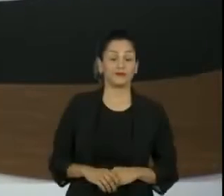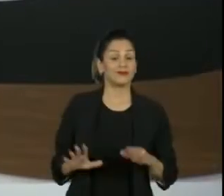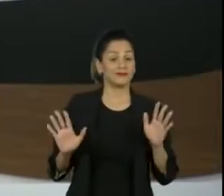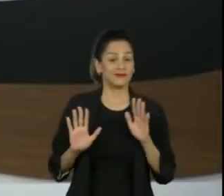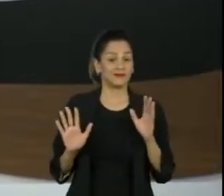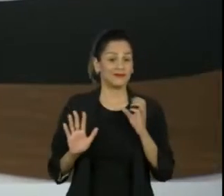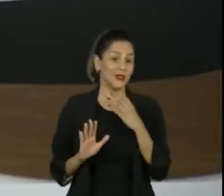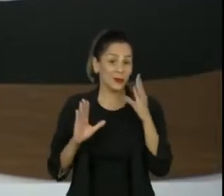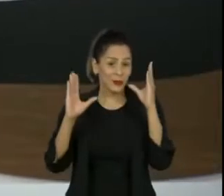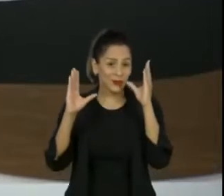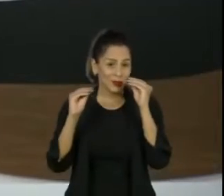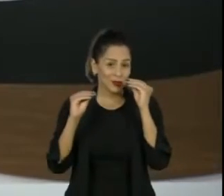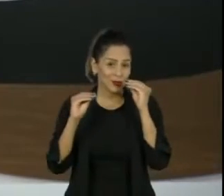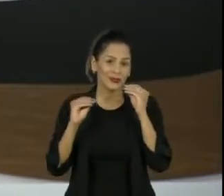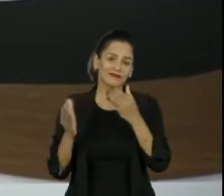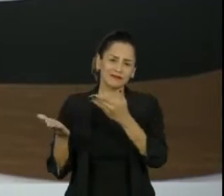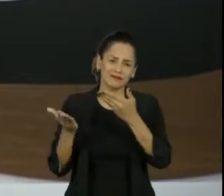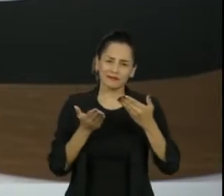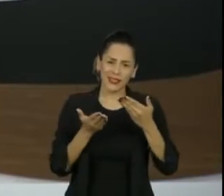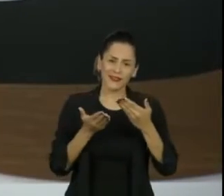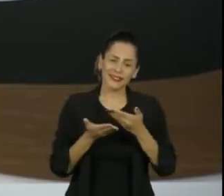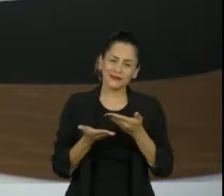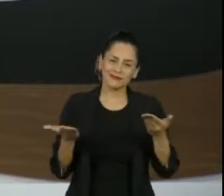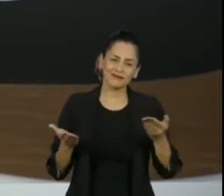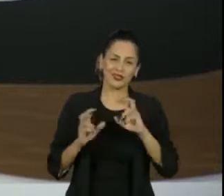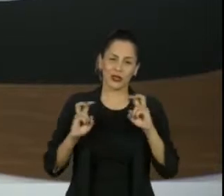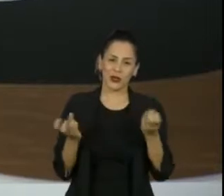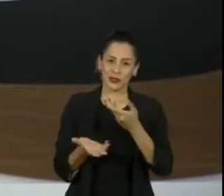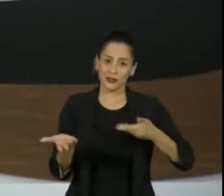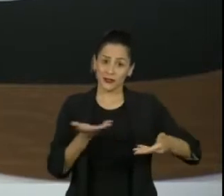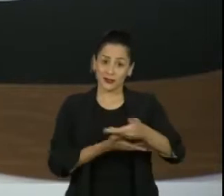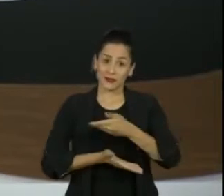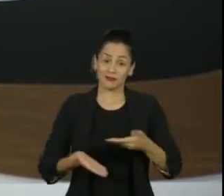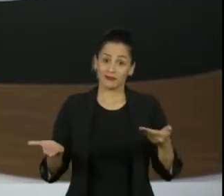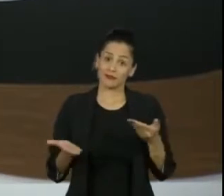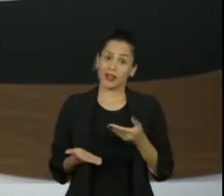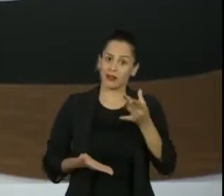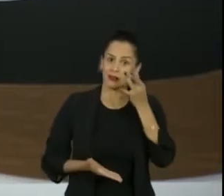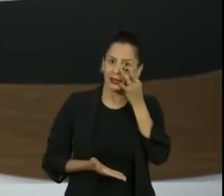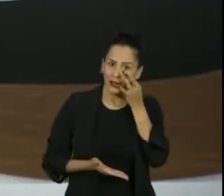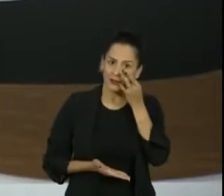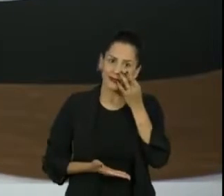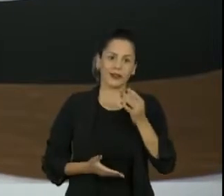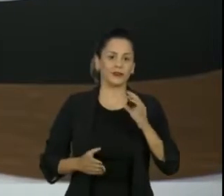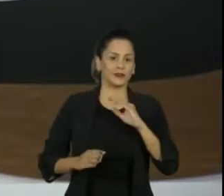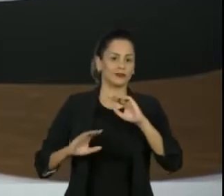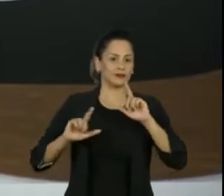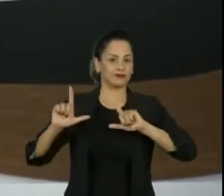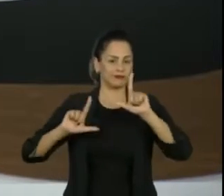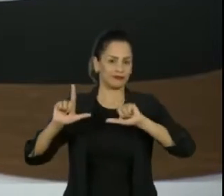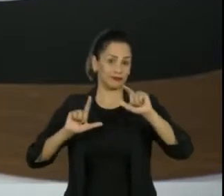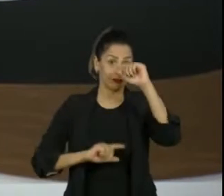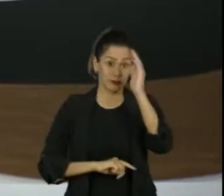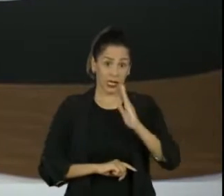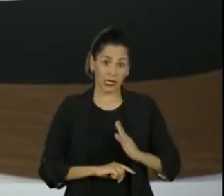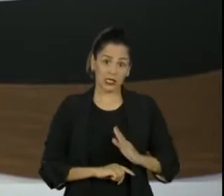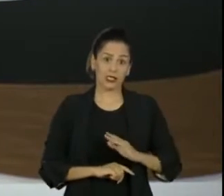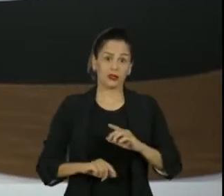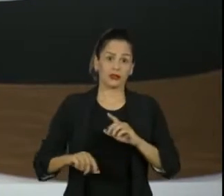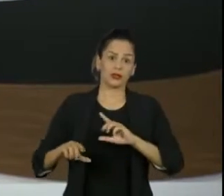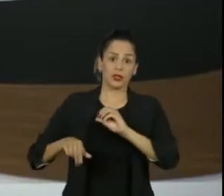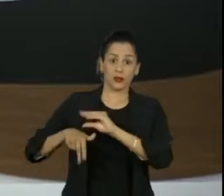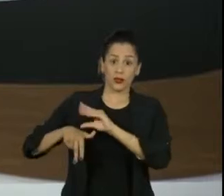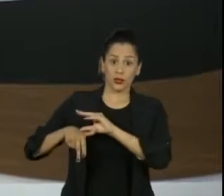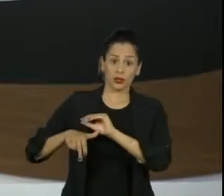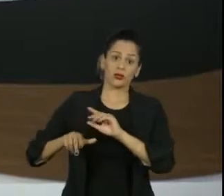Olá, boa noite. Sejam muito bem-vindos ao Roda Viva. Estamos no ar para todo o Brasil pela TV Cultura e emissoras afiliadas